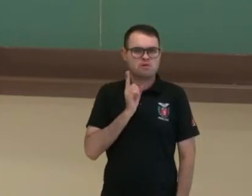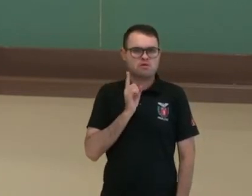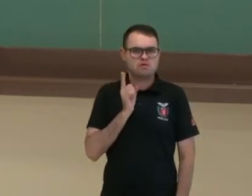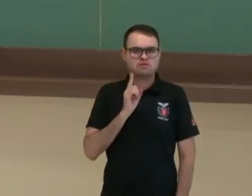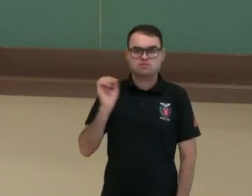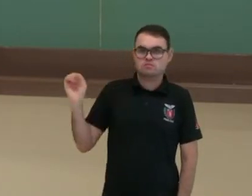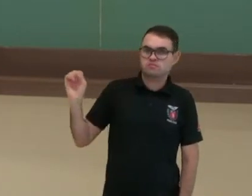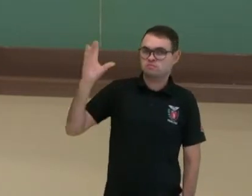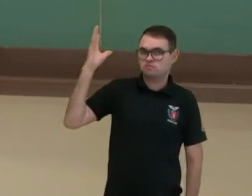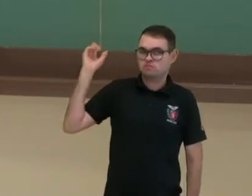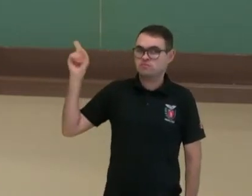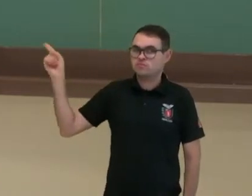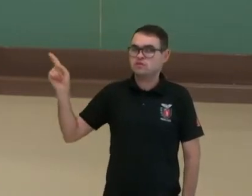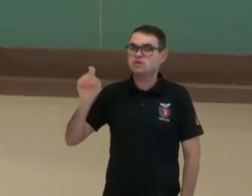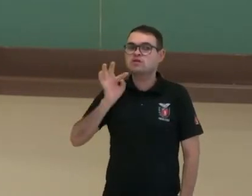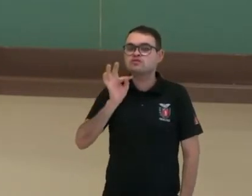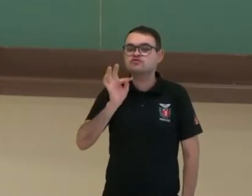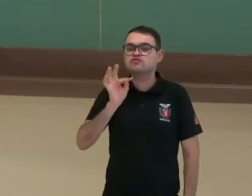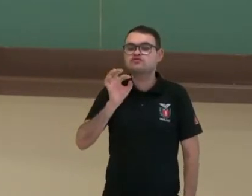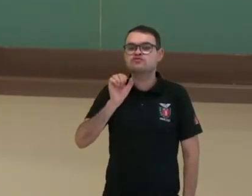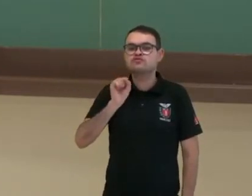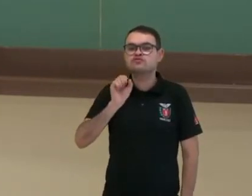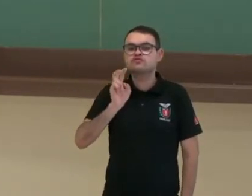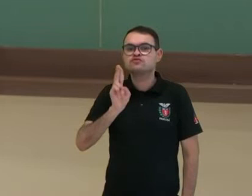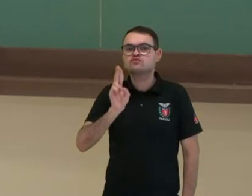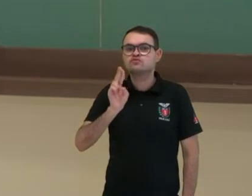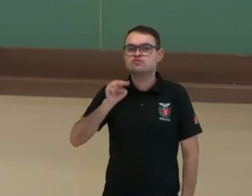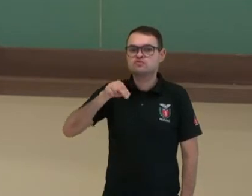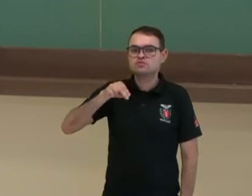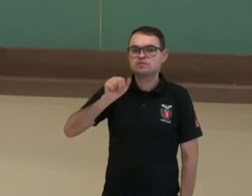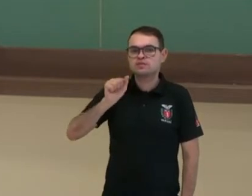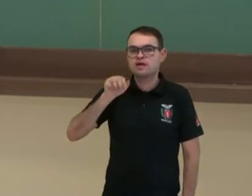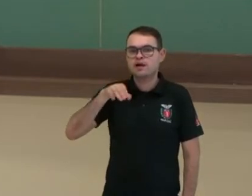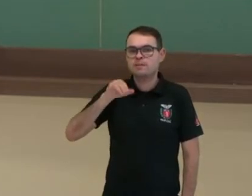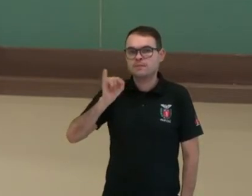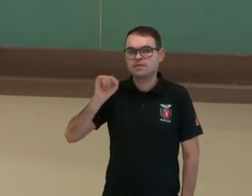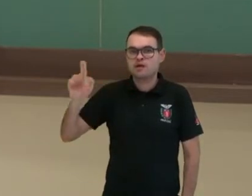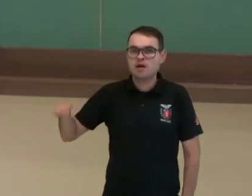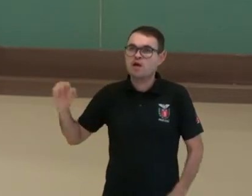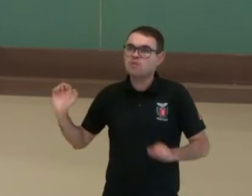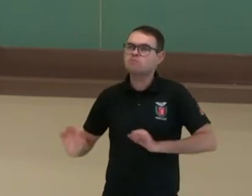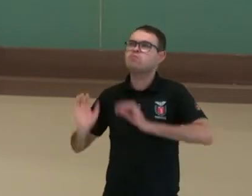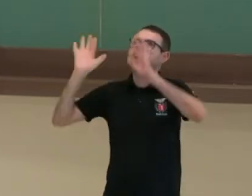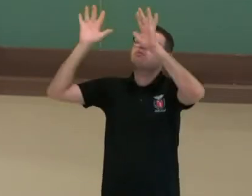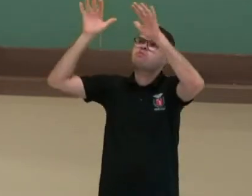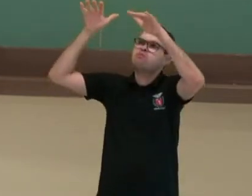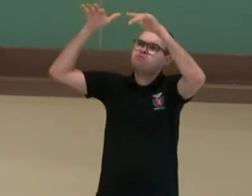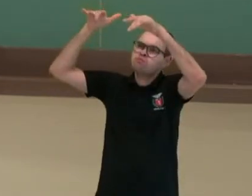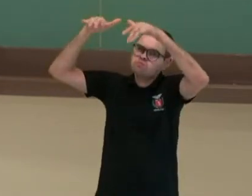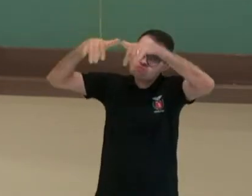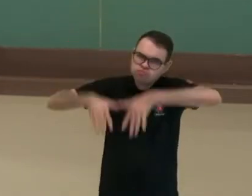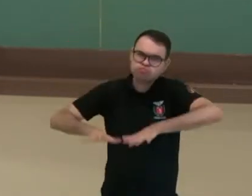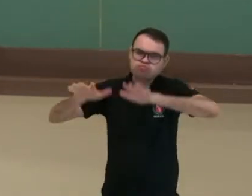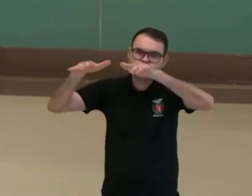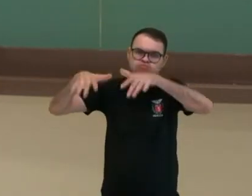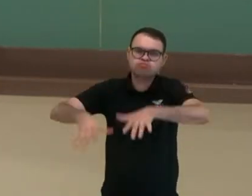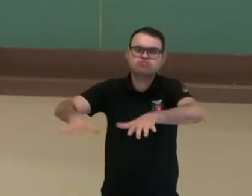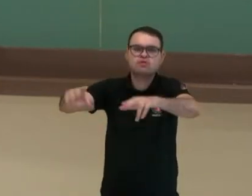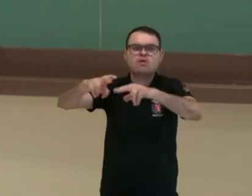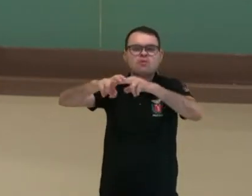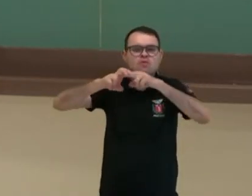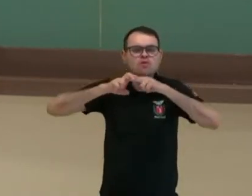o fenômeno de tsunami. Isso mesmo, aquela grande onda que é formada por causa